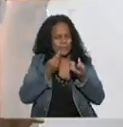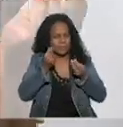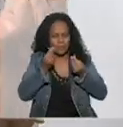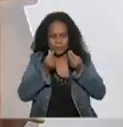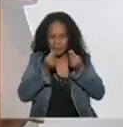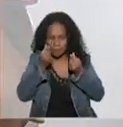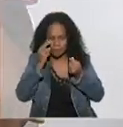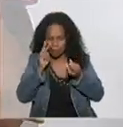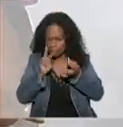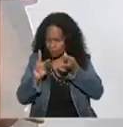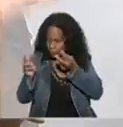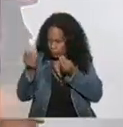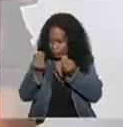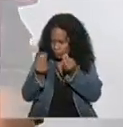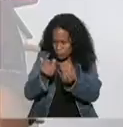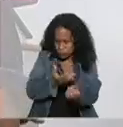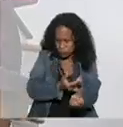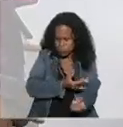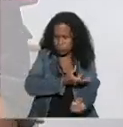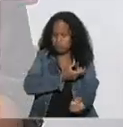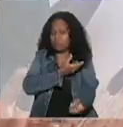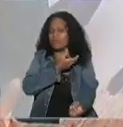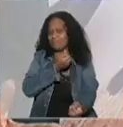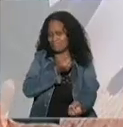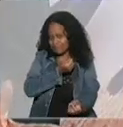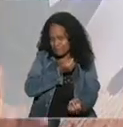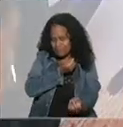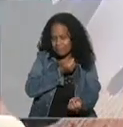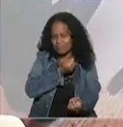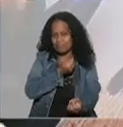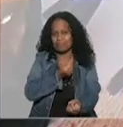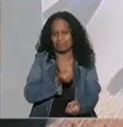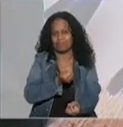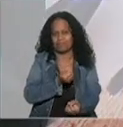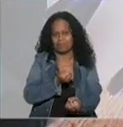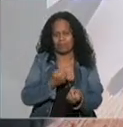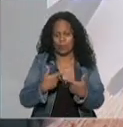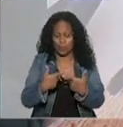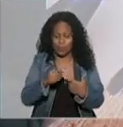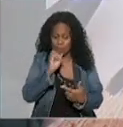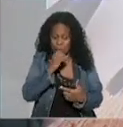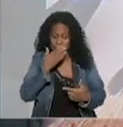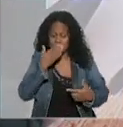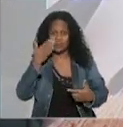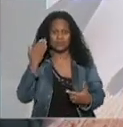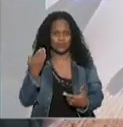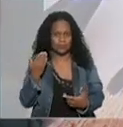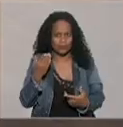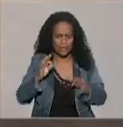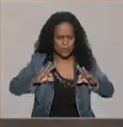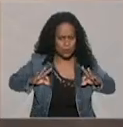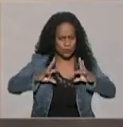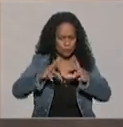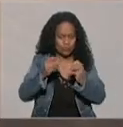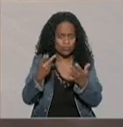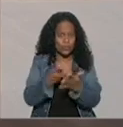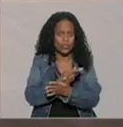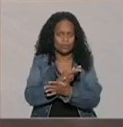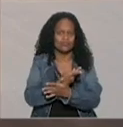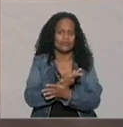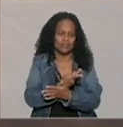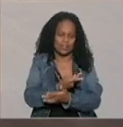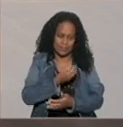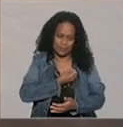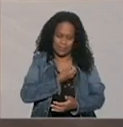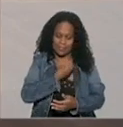né? Captar essa... E é uma oportunidade. Tudo que acontece na vida deles é uma oportunidade. Marcos, conta